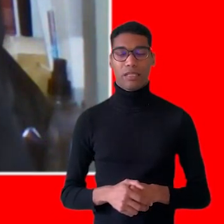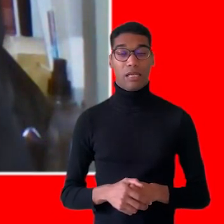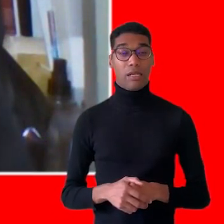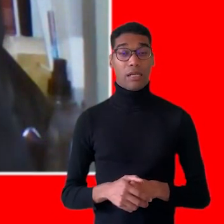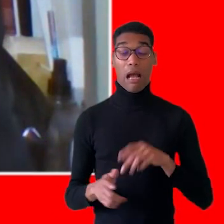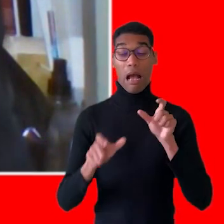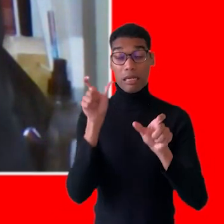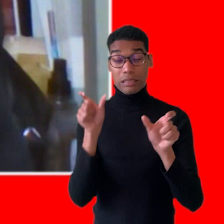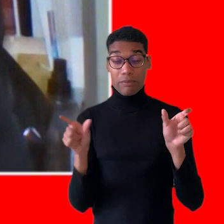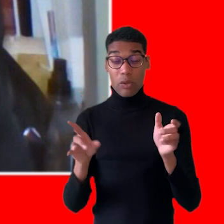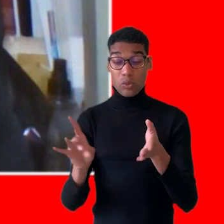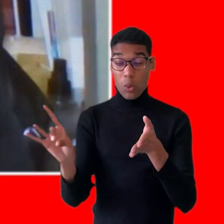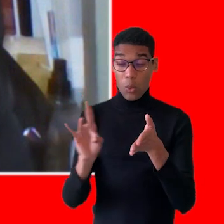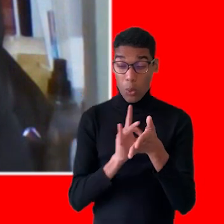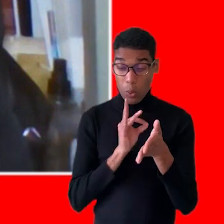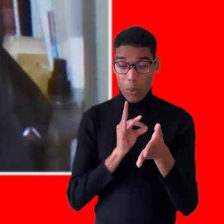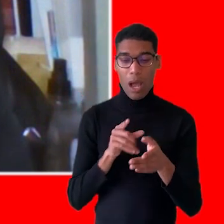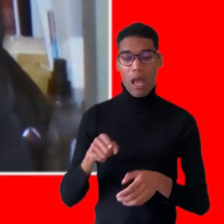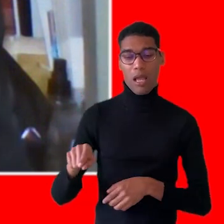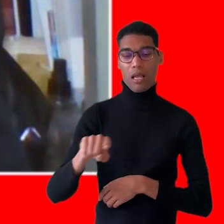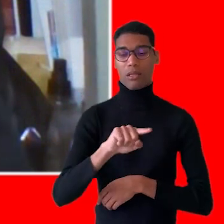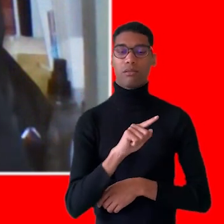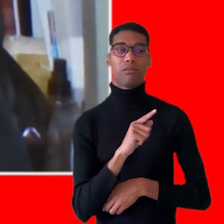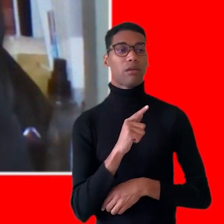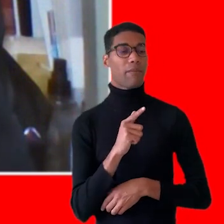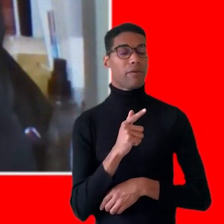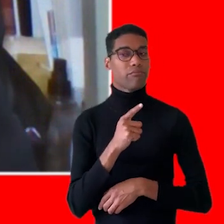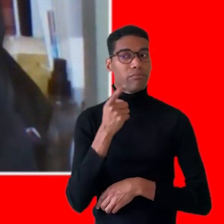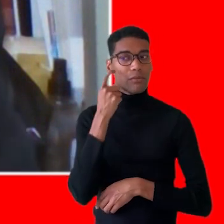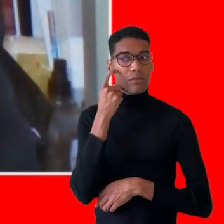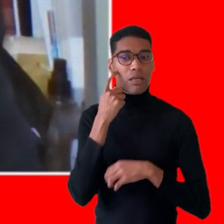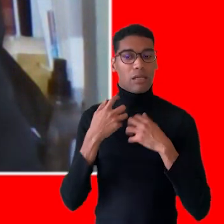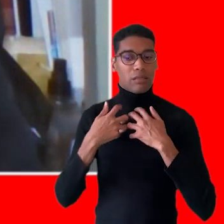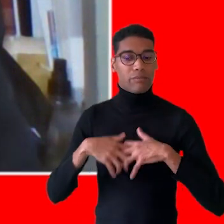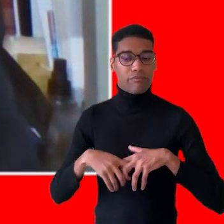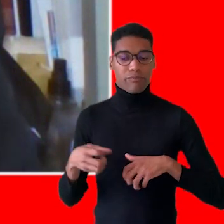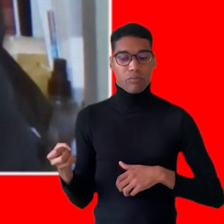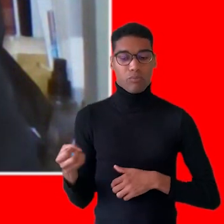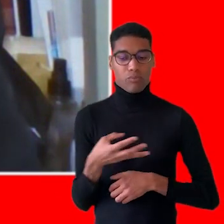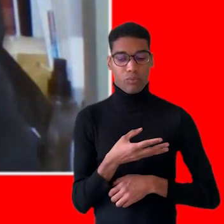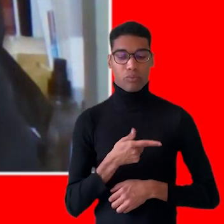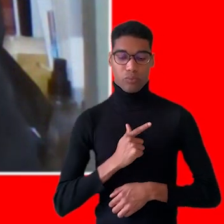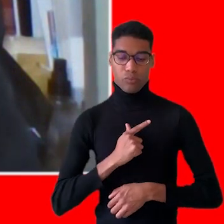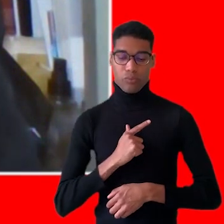nossos inimigos também se potencializem.